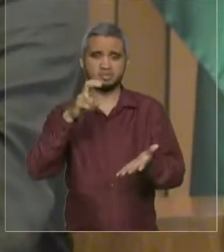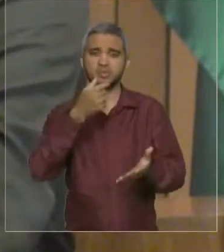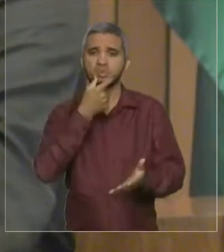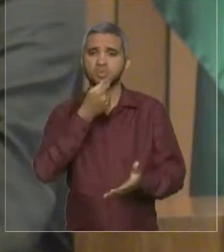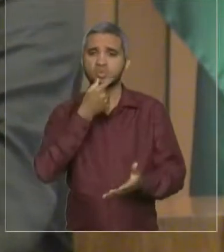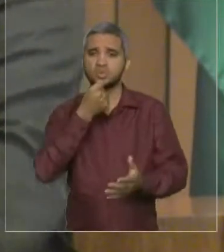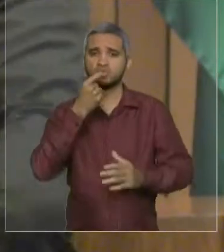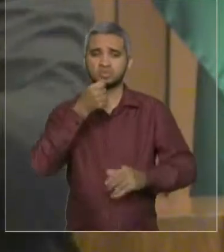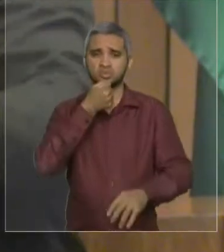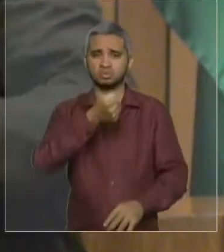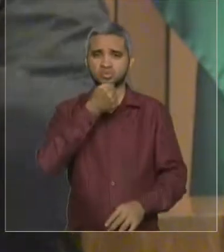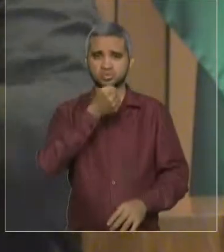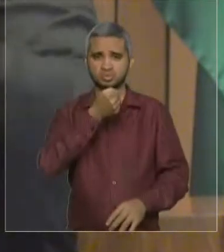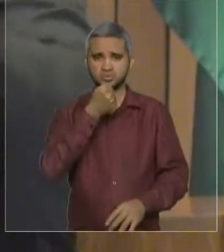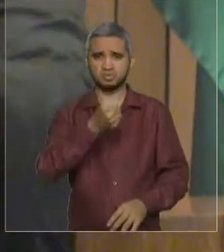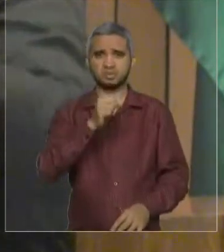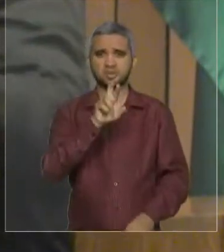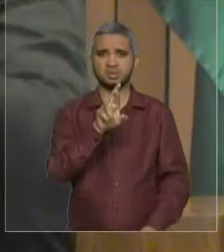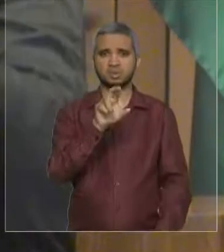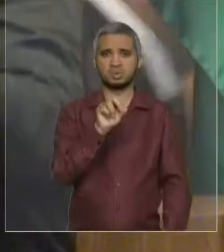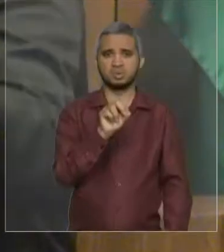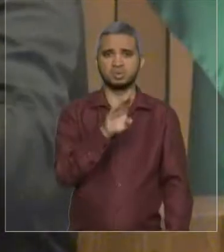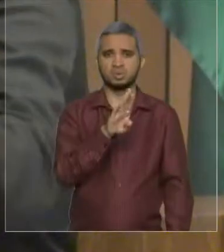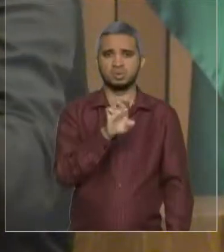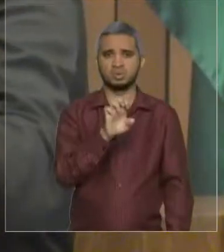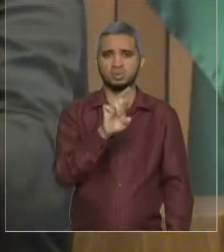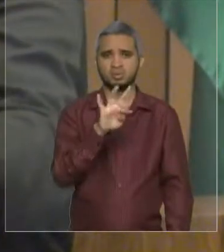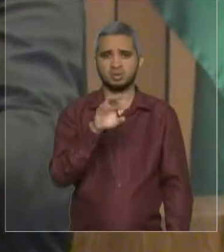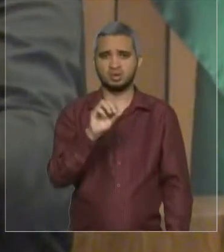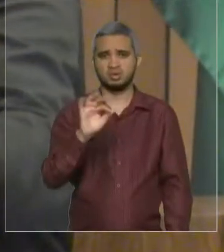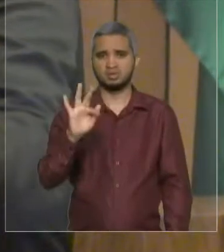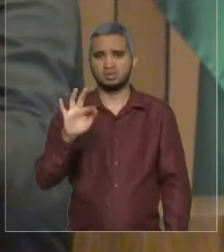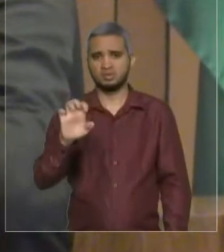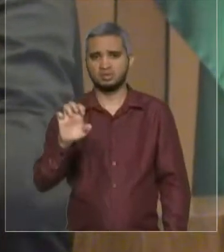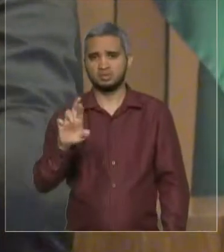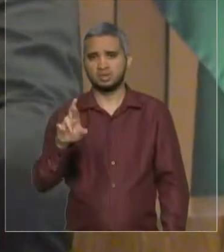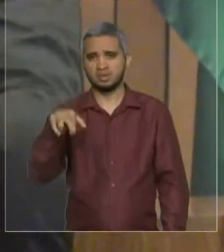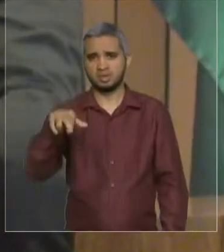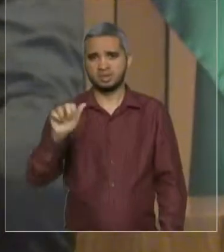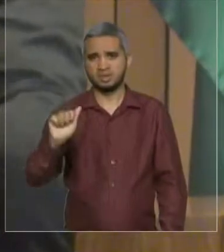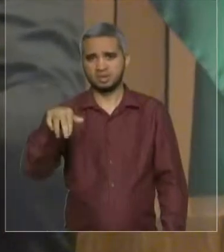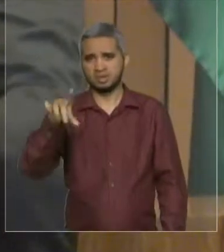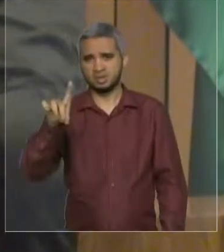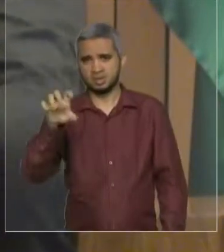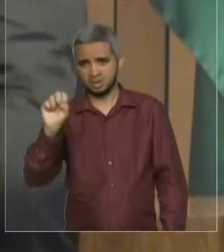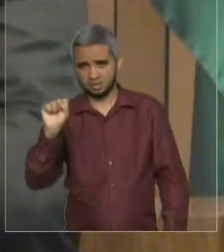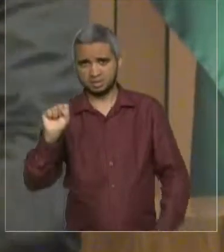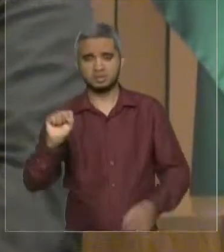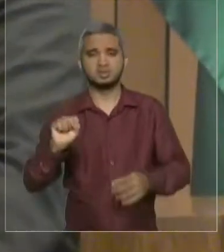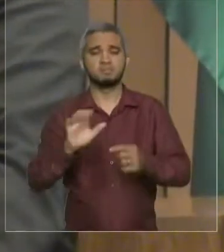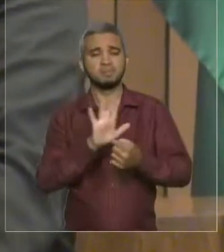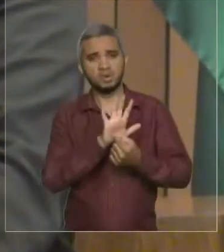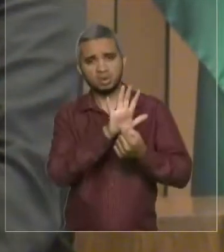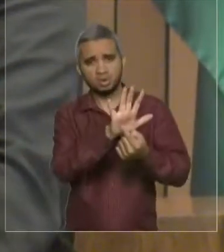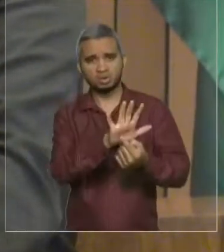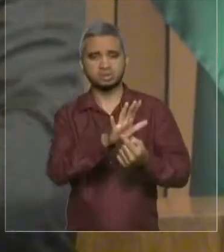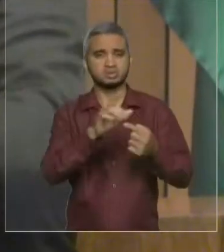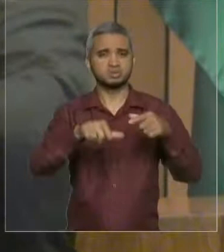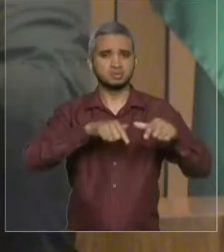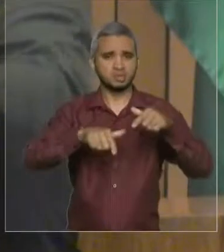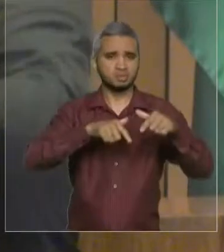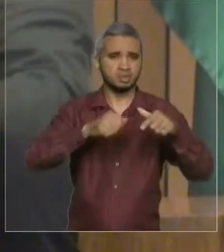Roberto Fernandes, apresenta as ações dos três senadores, apresenta as ações dos deputados federais